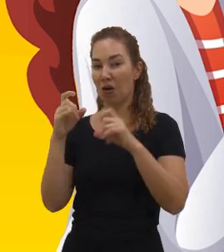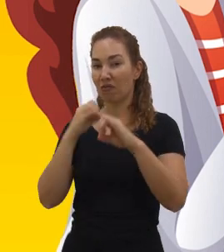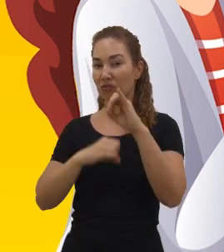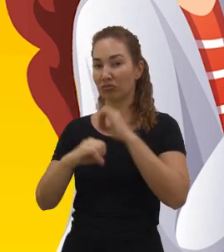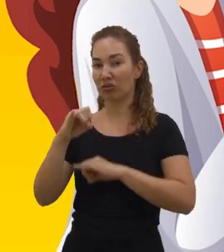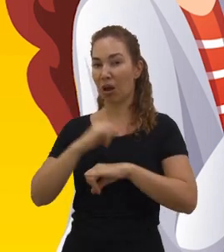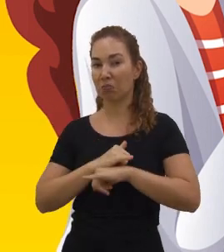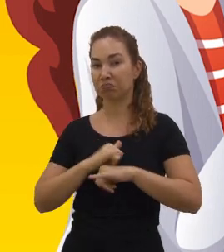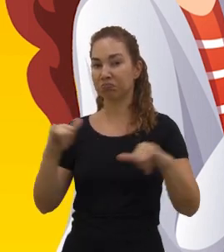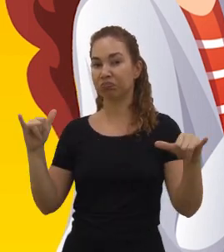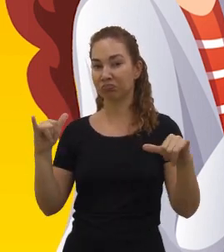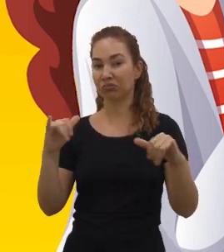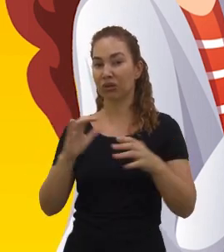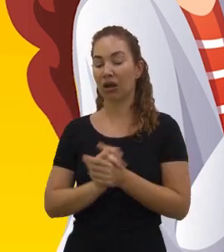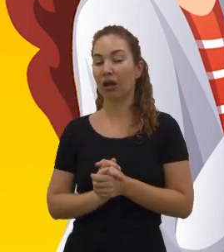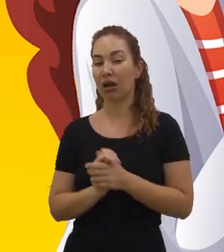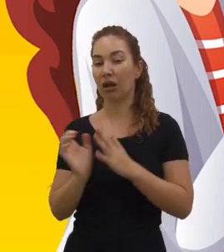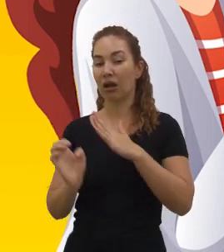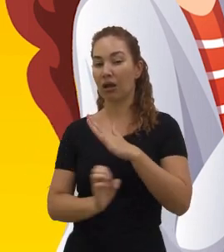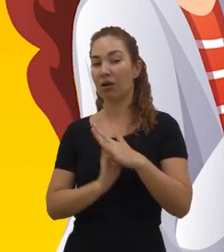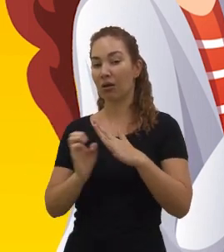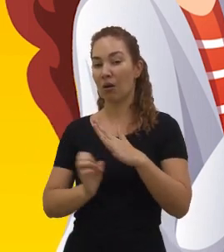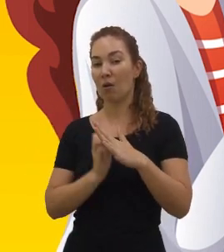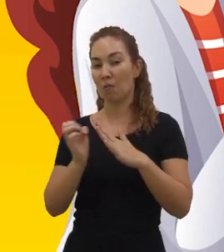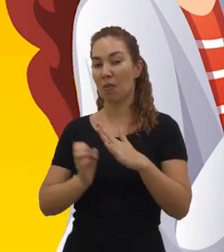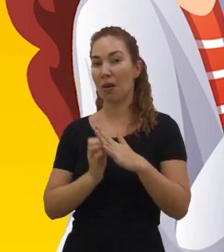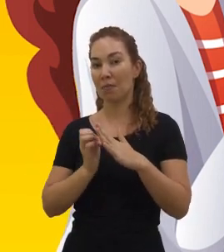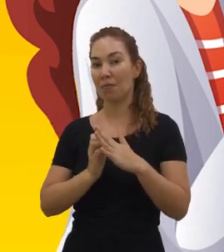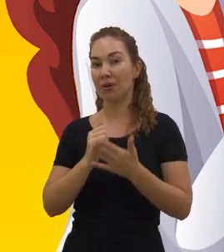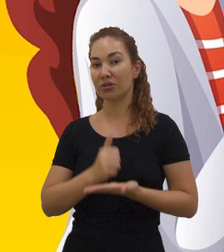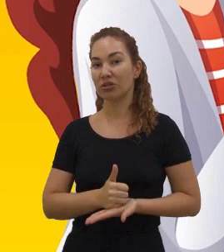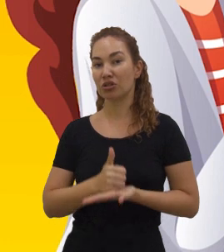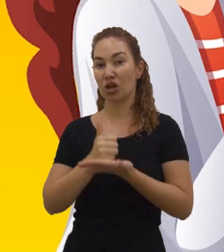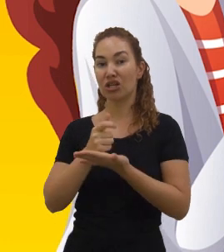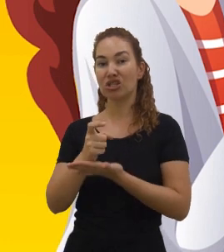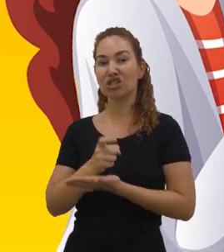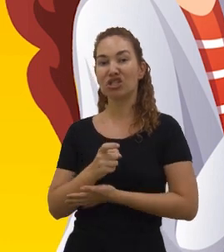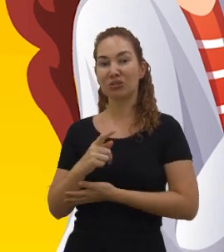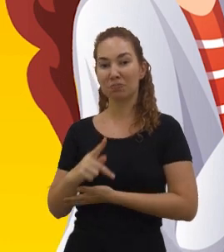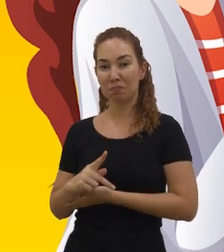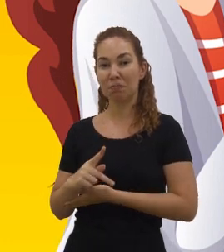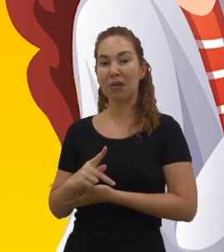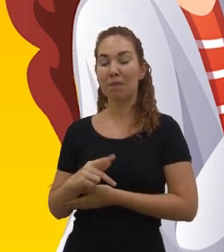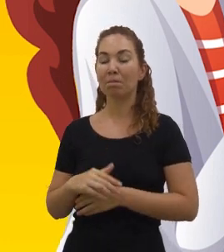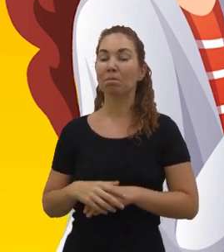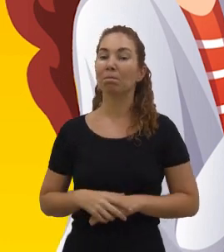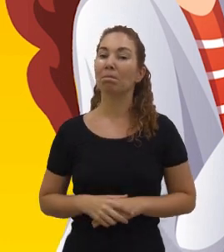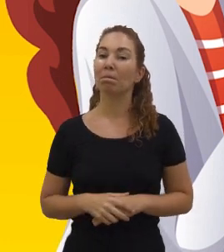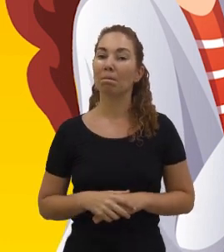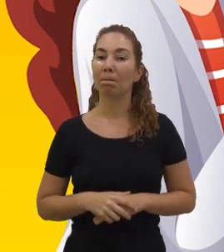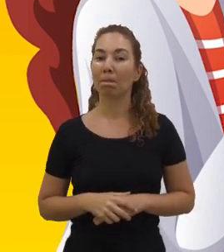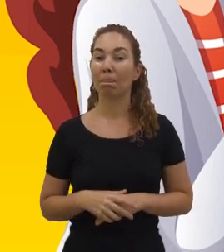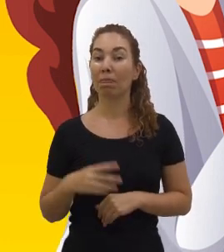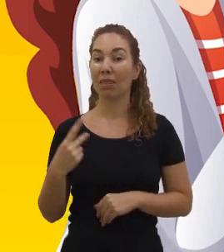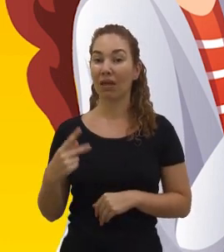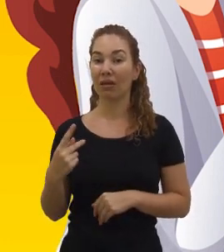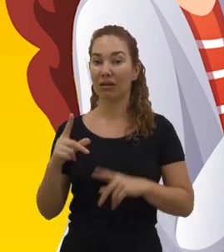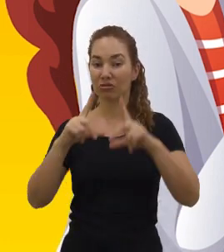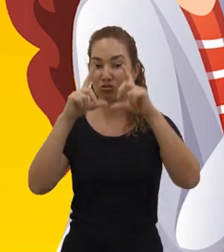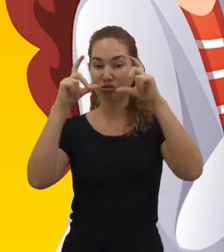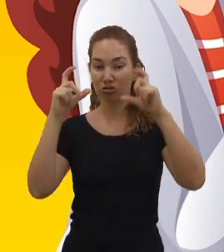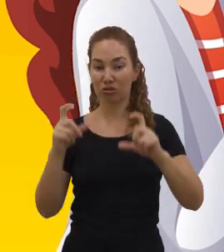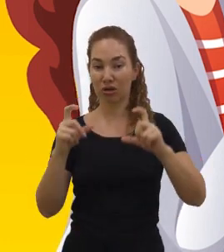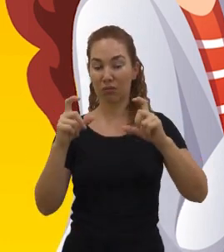né? Era uma empresa de assessoria digital, acho que é da XP, e a XP é de investimentos. E eles tiraram uma foto